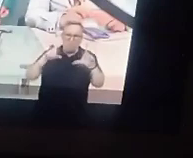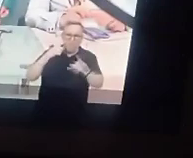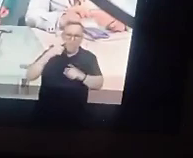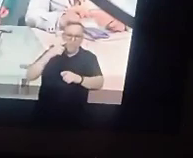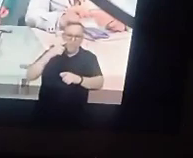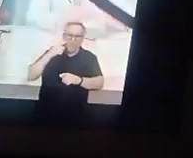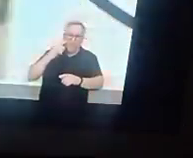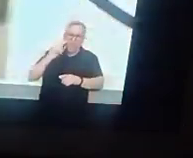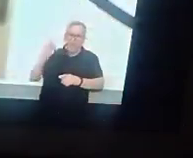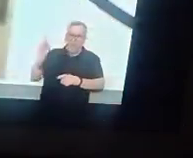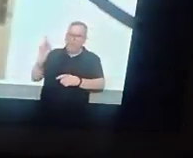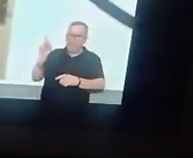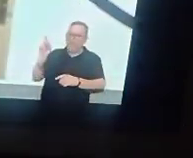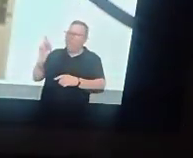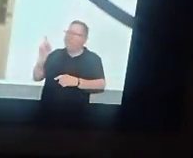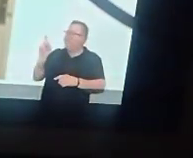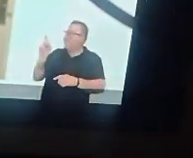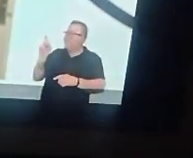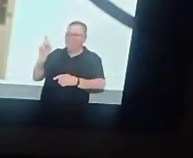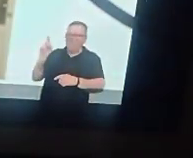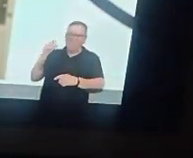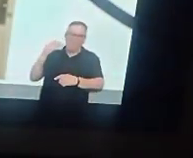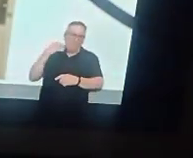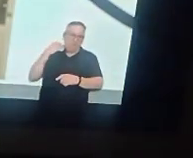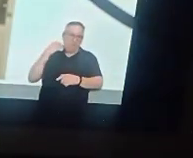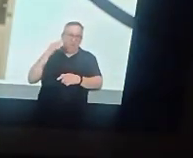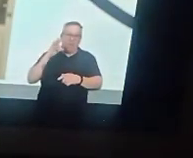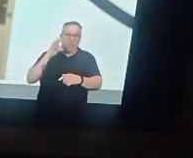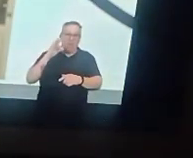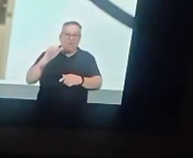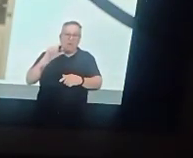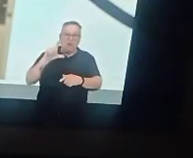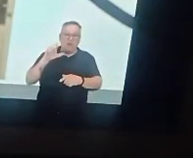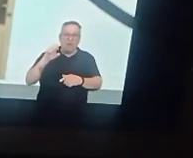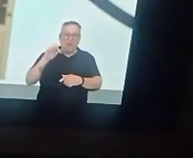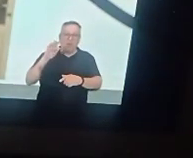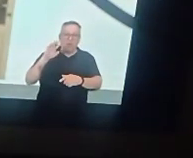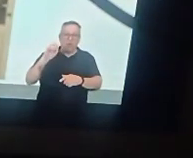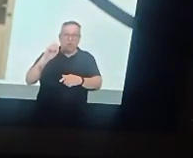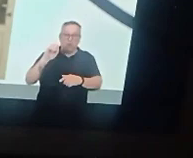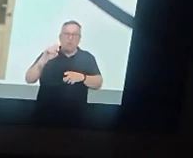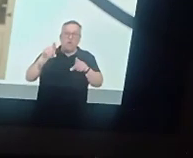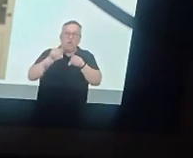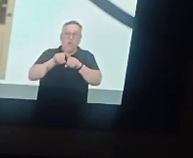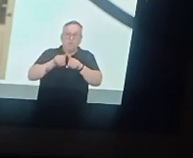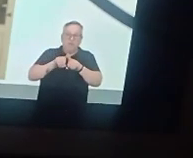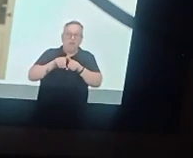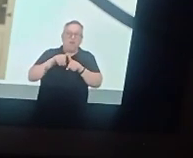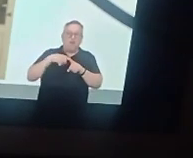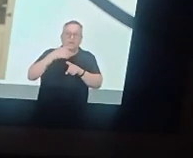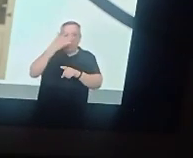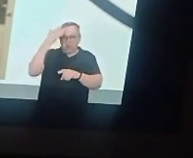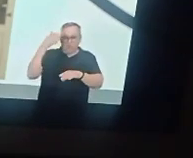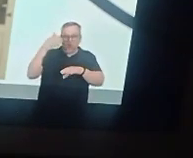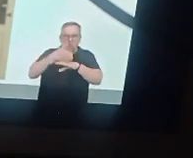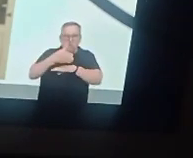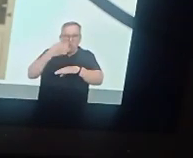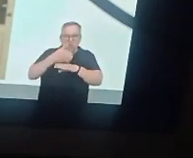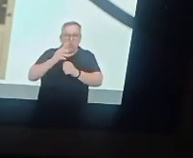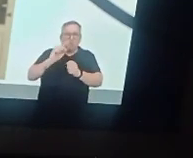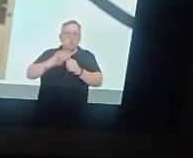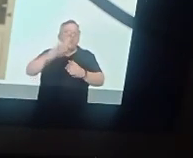para vocês é a tela lá do Banco de Talentos, que é a telinha que o candidato vai acessar para realizar o